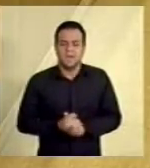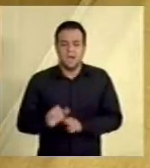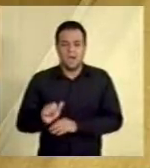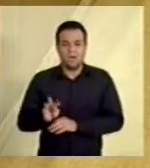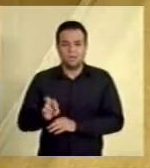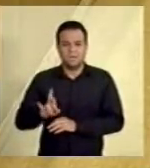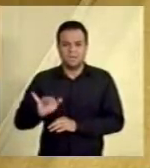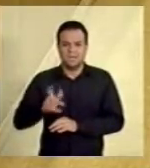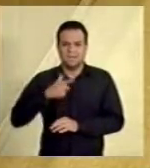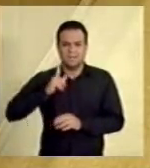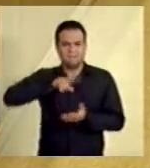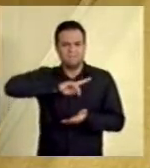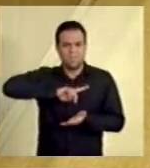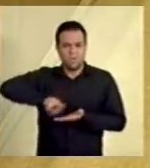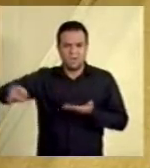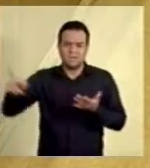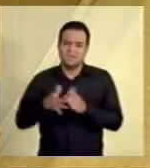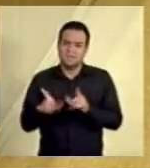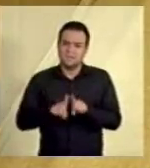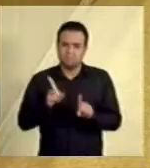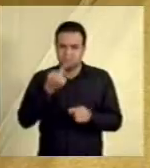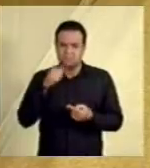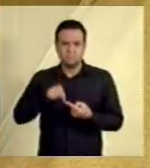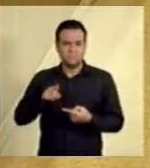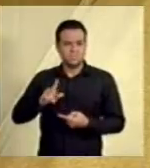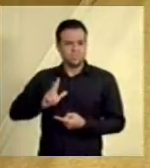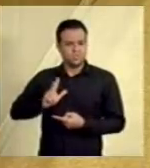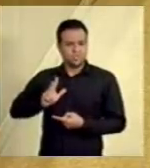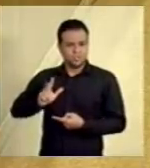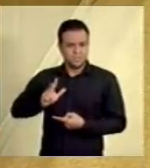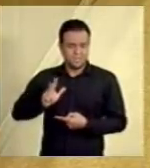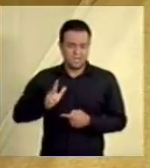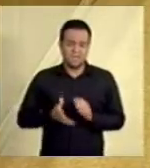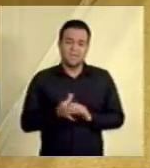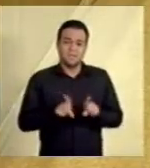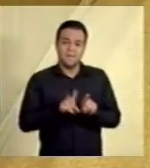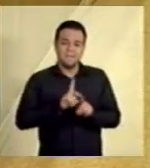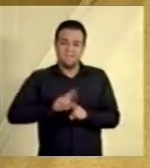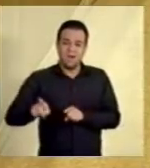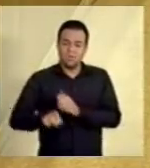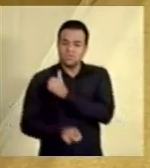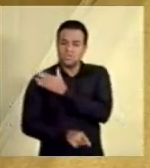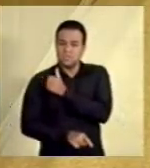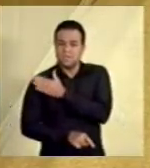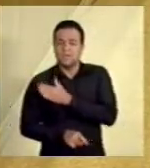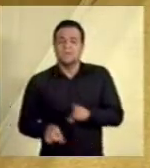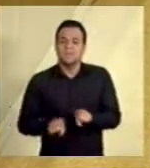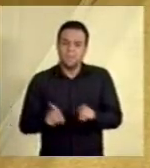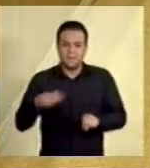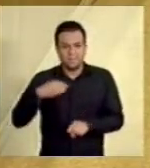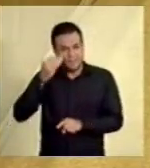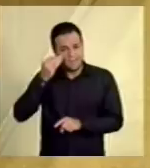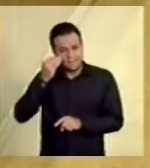do pluralismo, da intimidade, da não discriminação e também, por que não, da busca